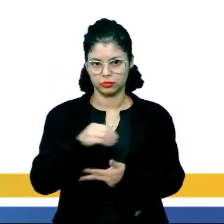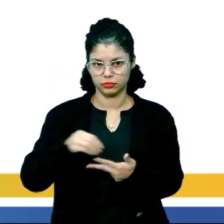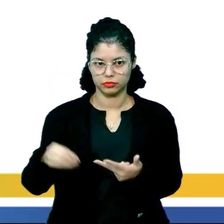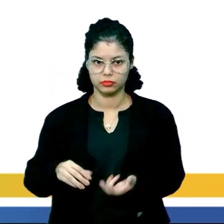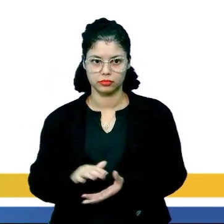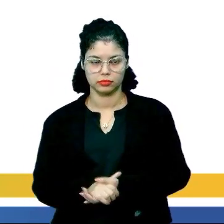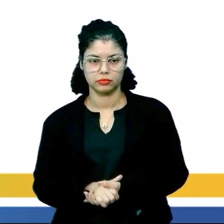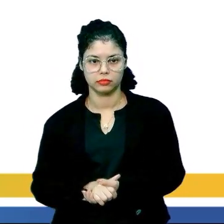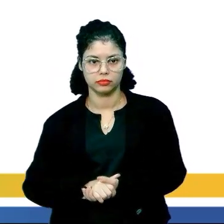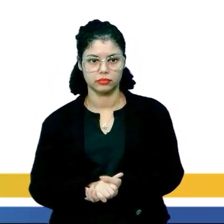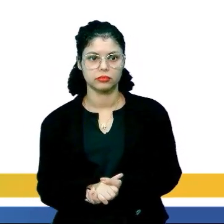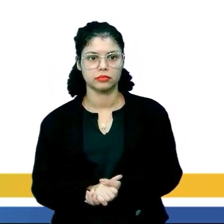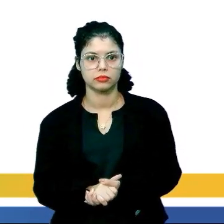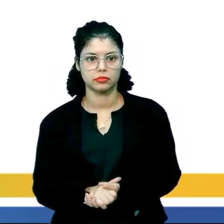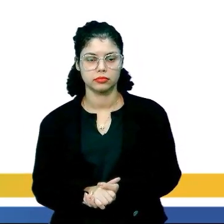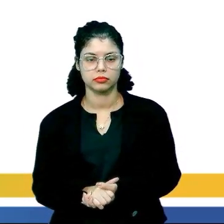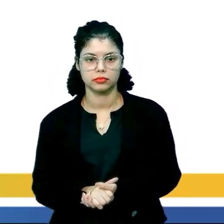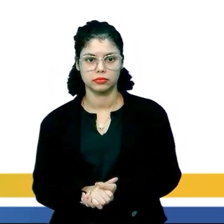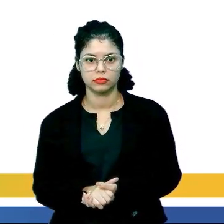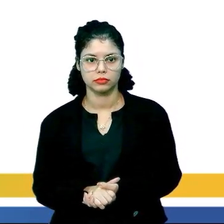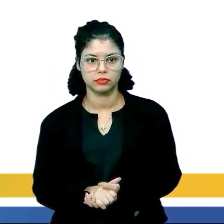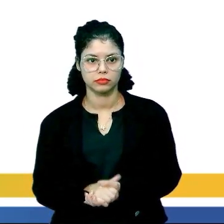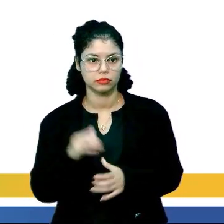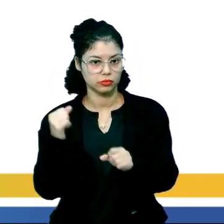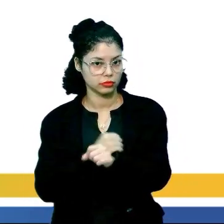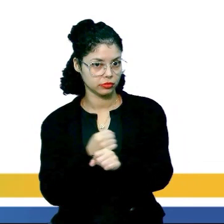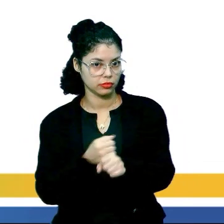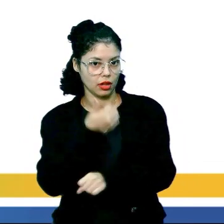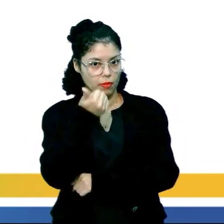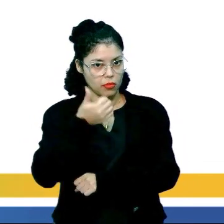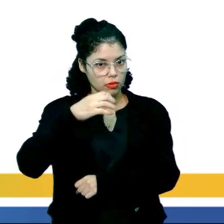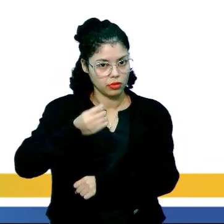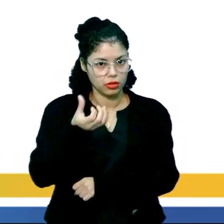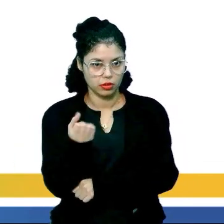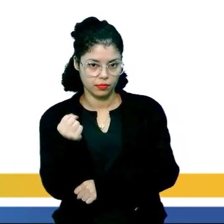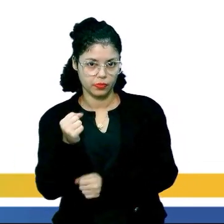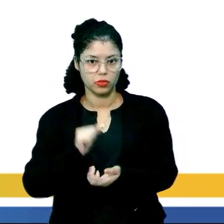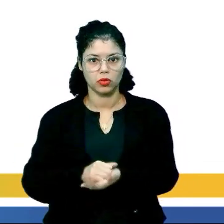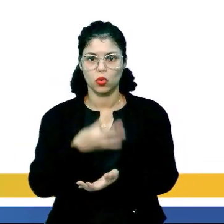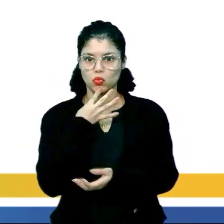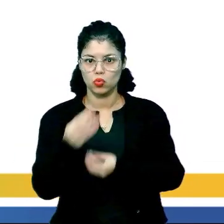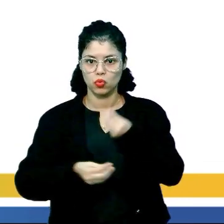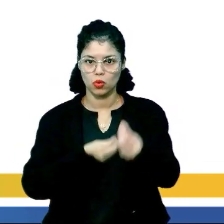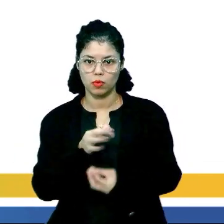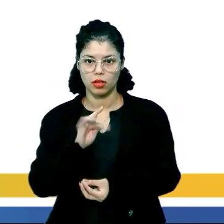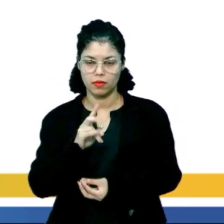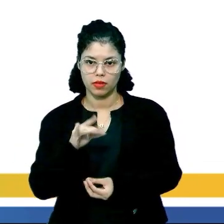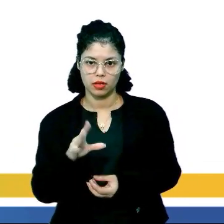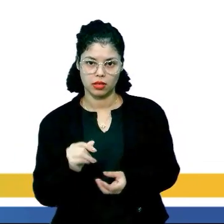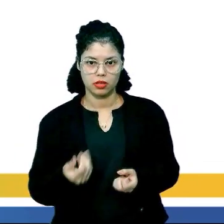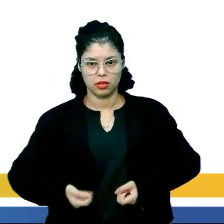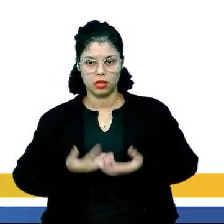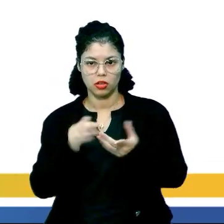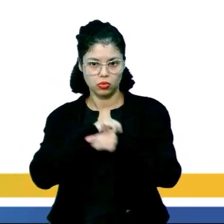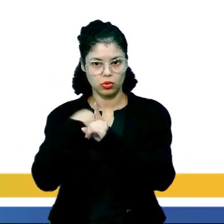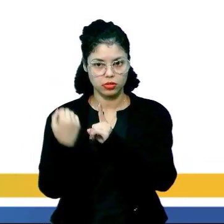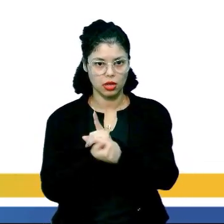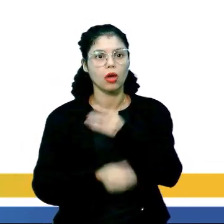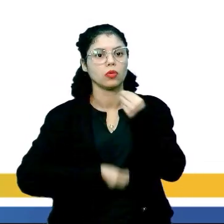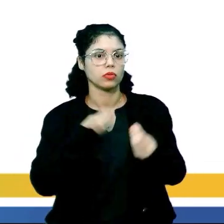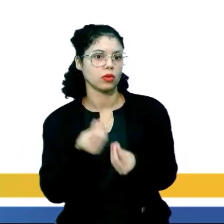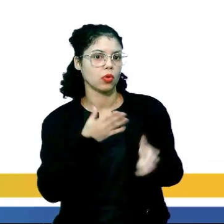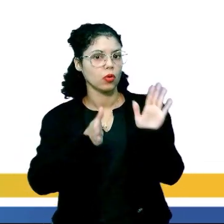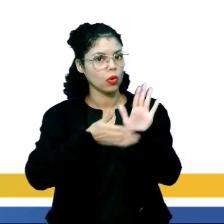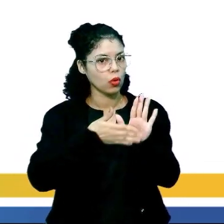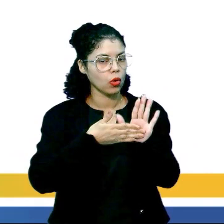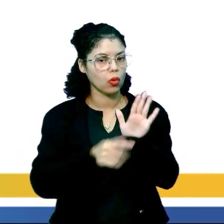Enem, Bom, o ano de 1968 ficou conhecido pela efervescência